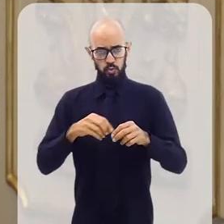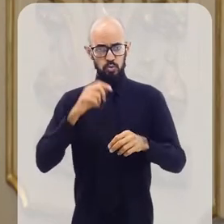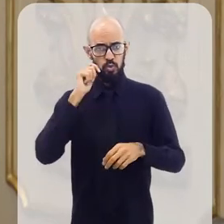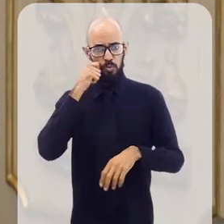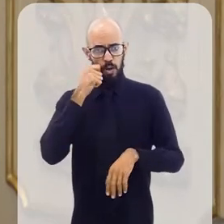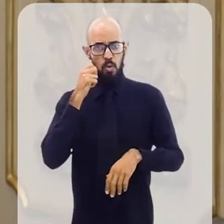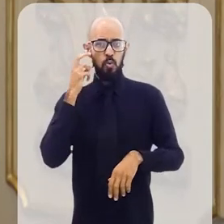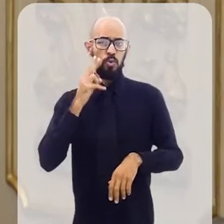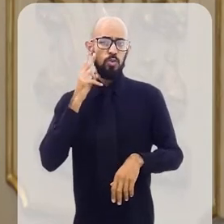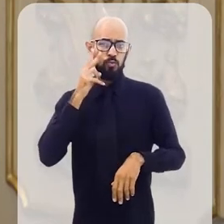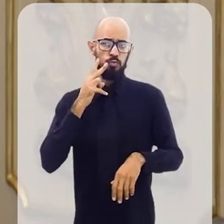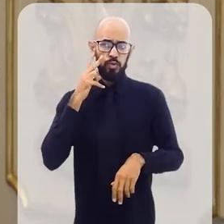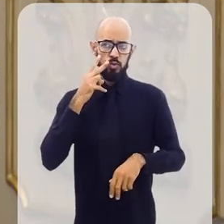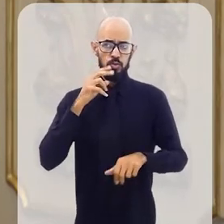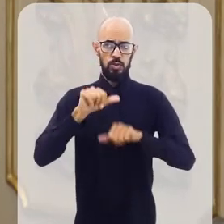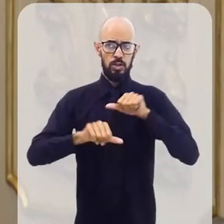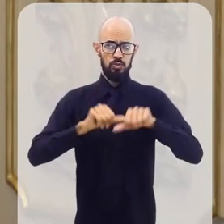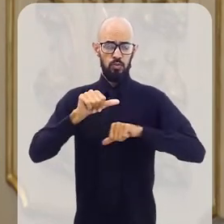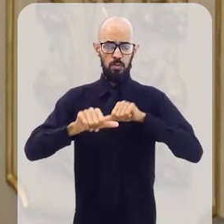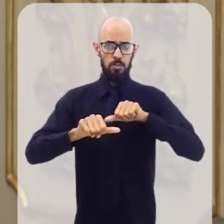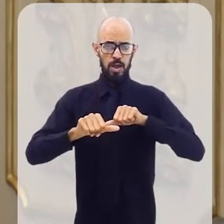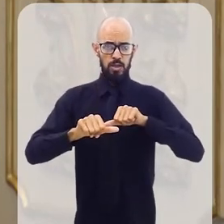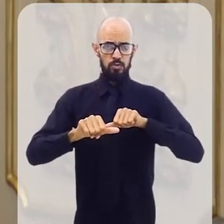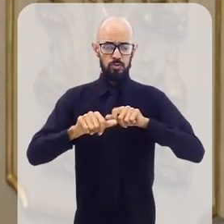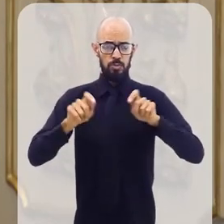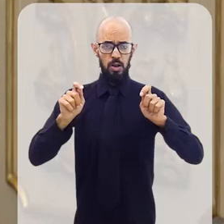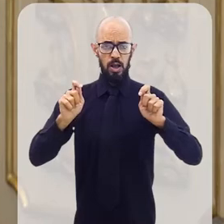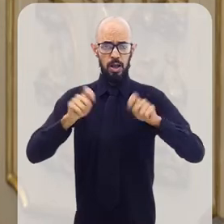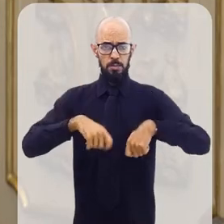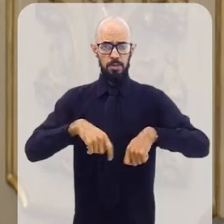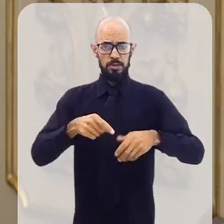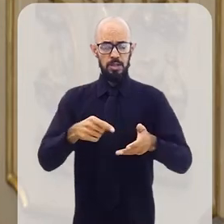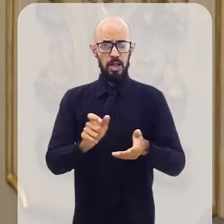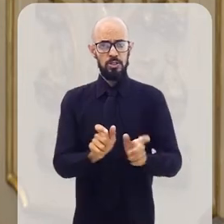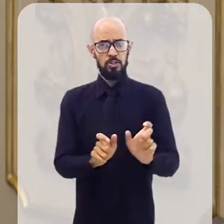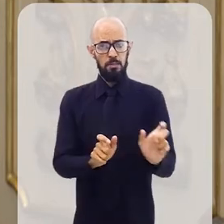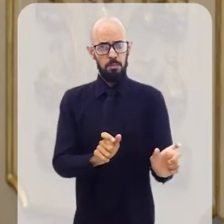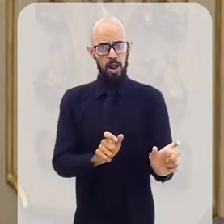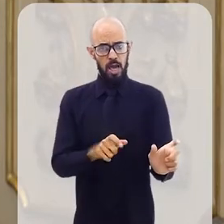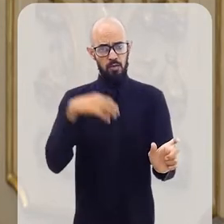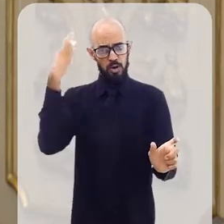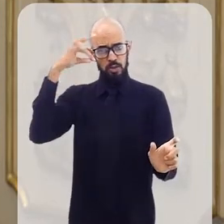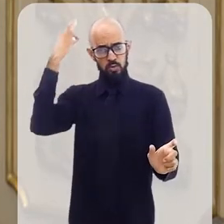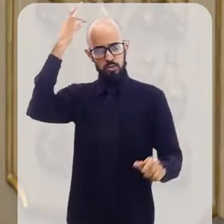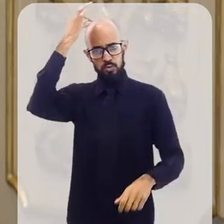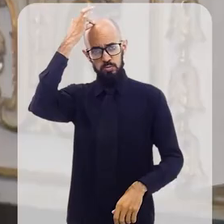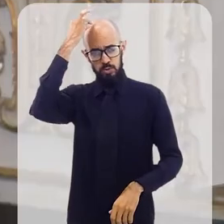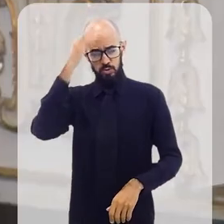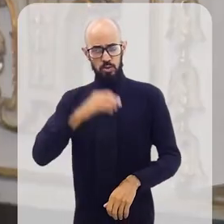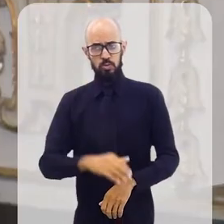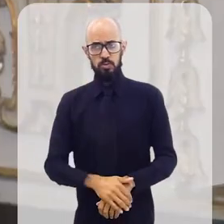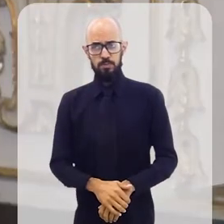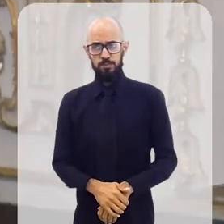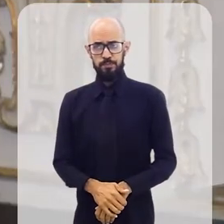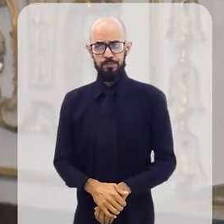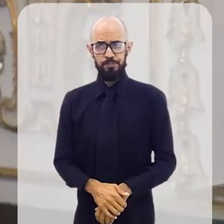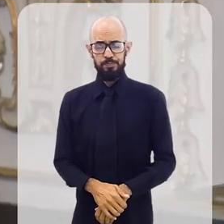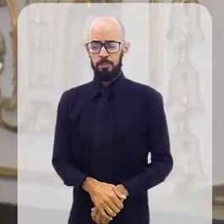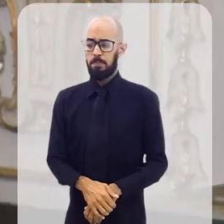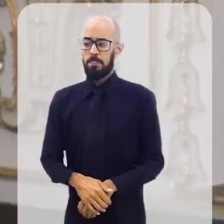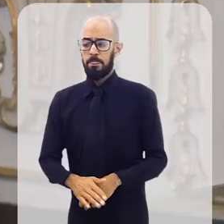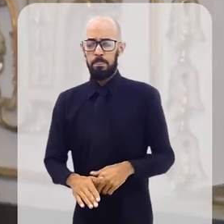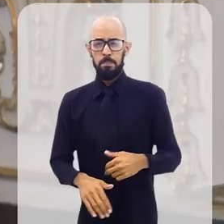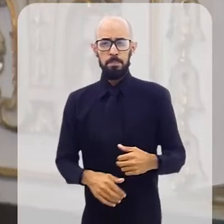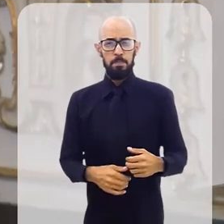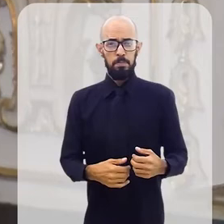no pão e no vinho transformar o poder da palavra e do Espírito Santo Então o que